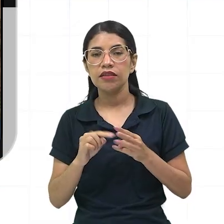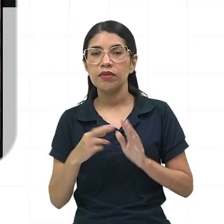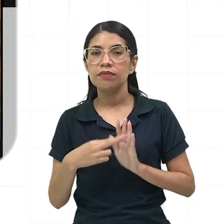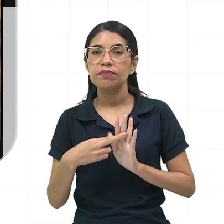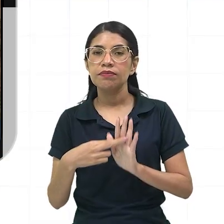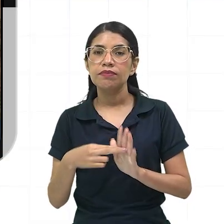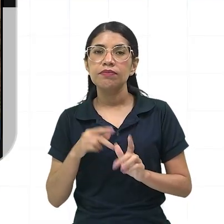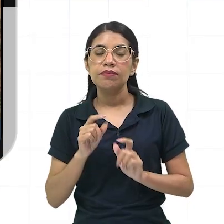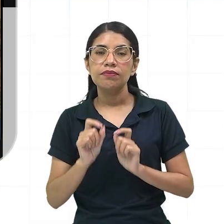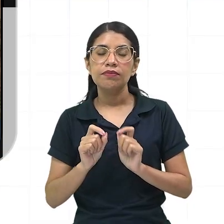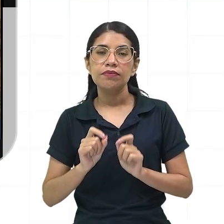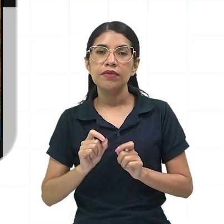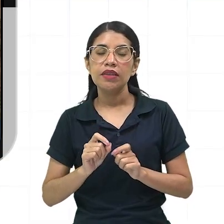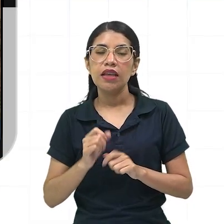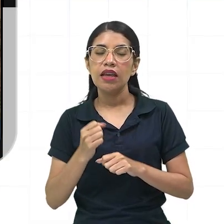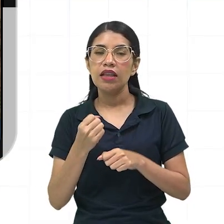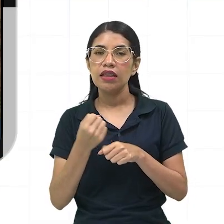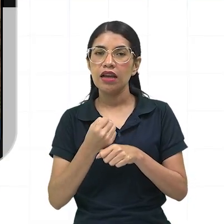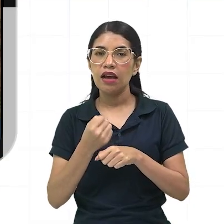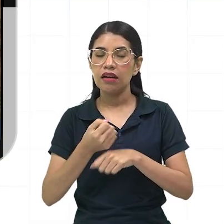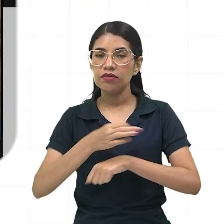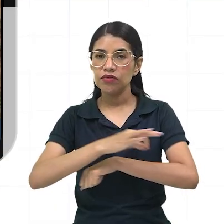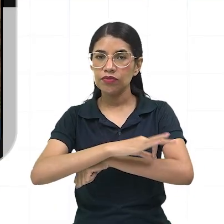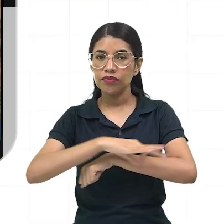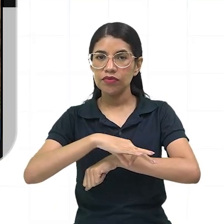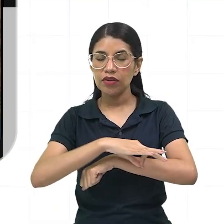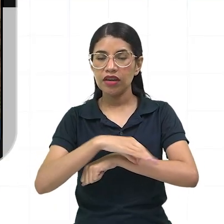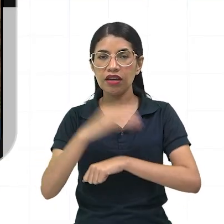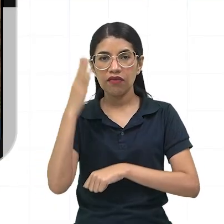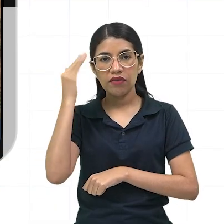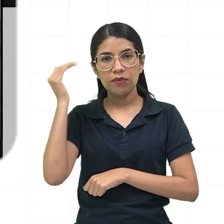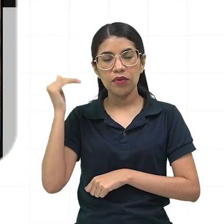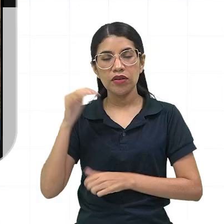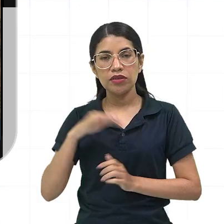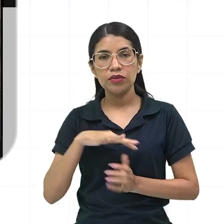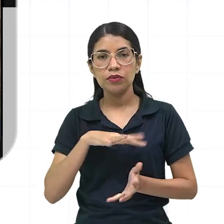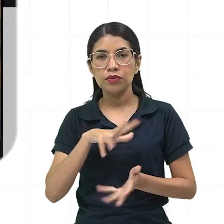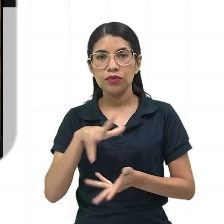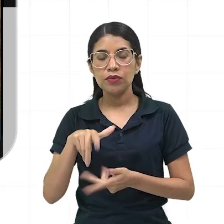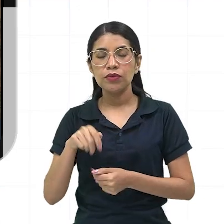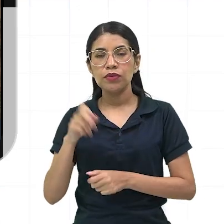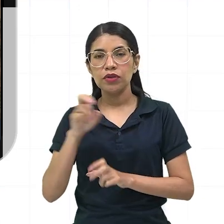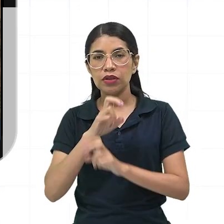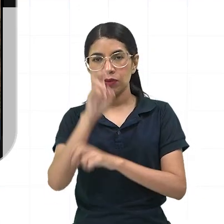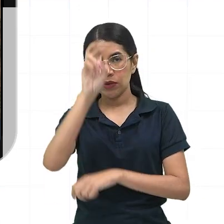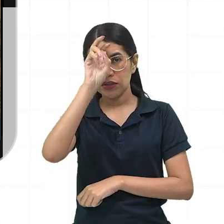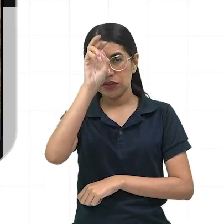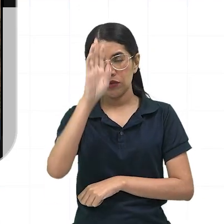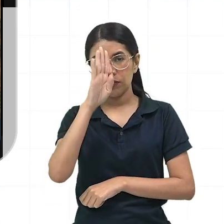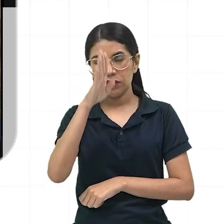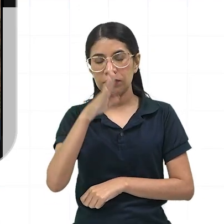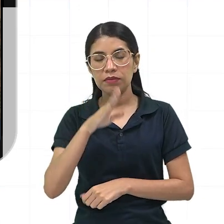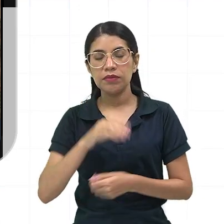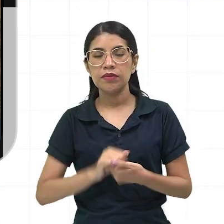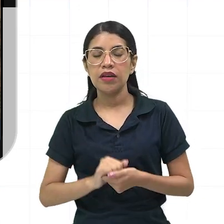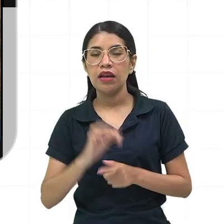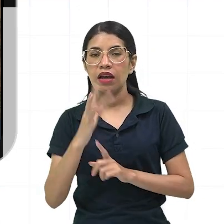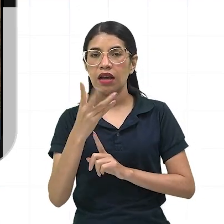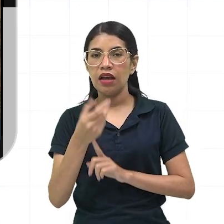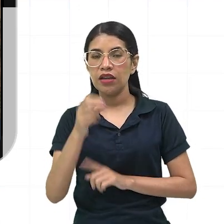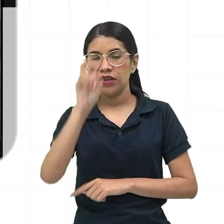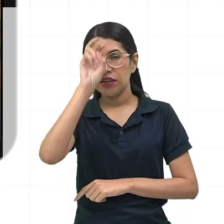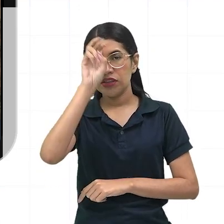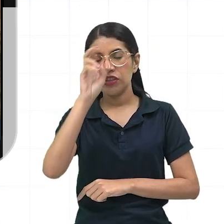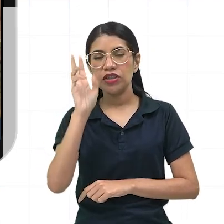as representações arquitetônicas mais famosas do Egito, né? Quando a gente fala em arte egípcia, quando a gente fala